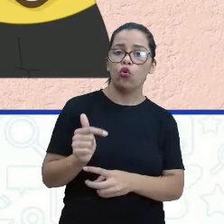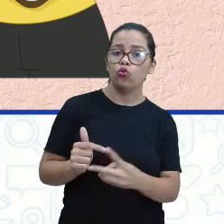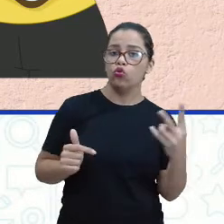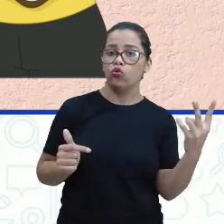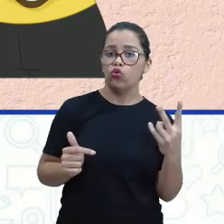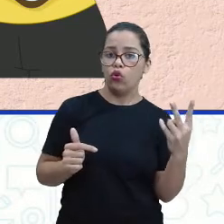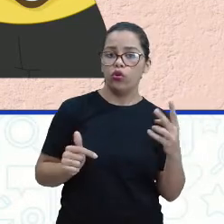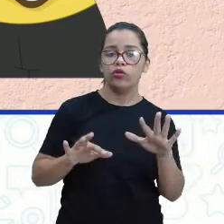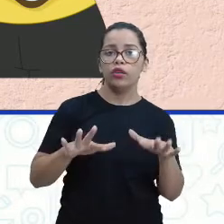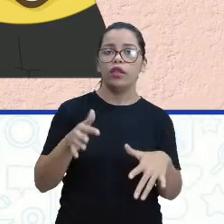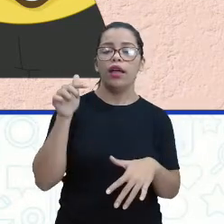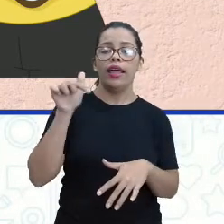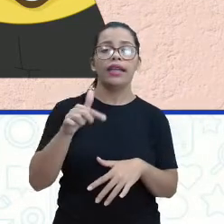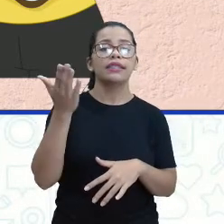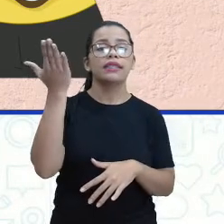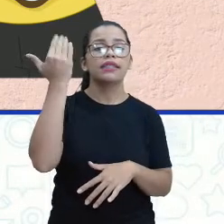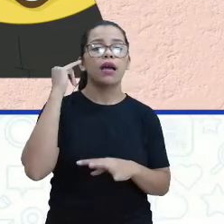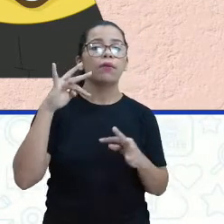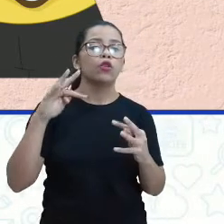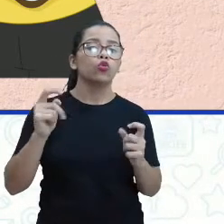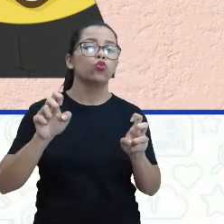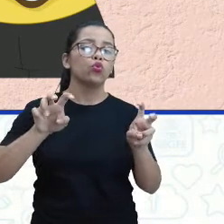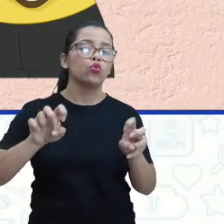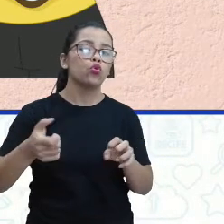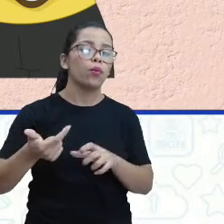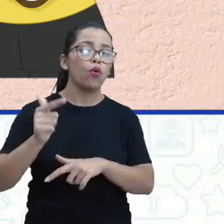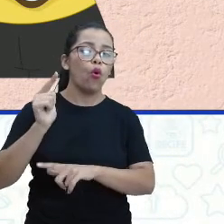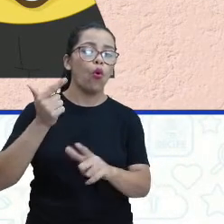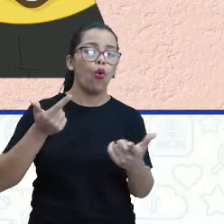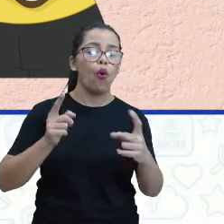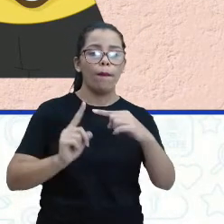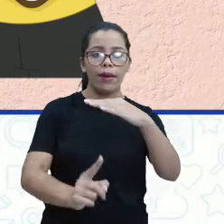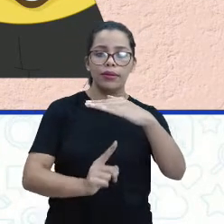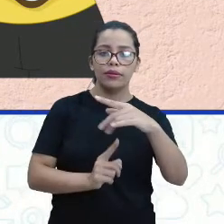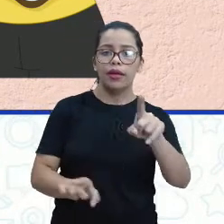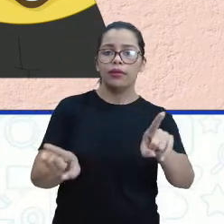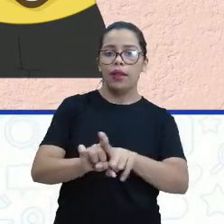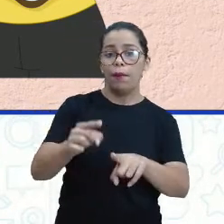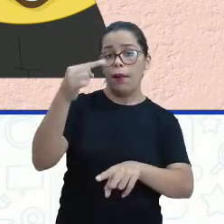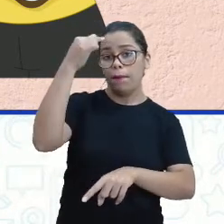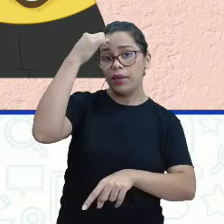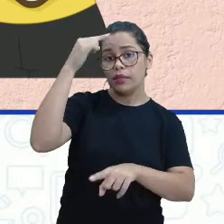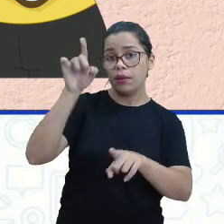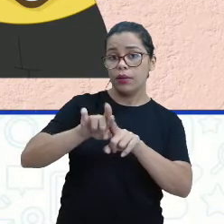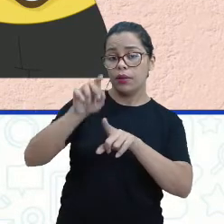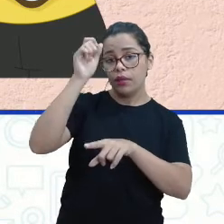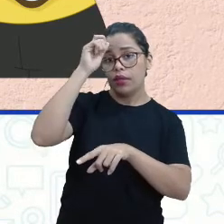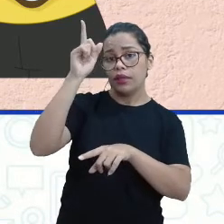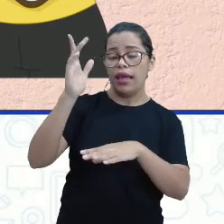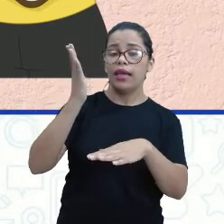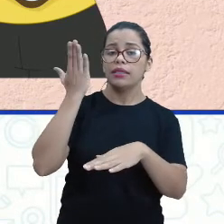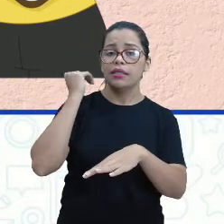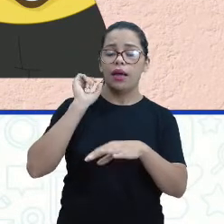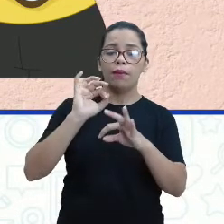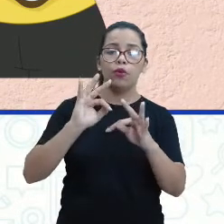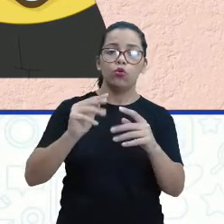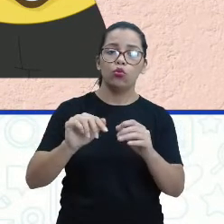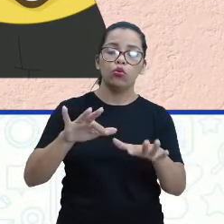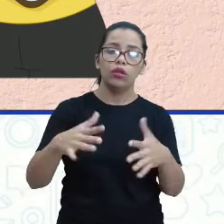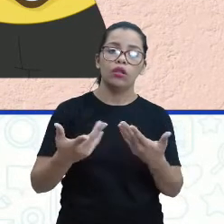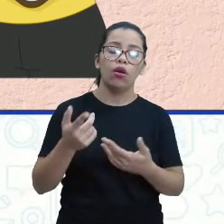ótica, esse sabe tudo sobre os outros personagens, inclusive seus pensamentos ou ideias. Nesse caso, a